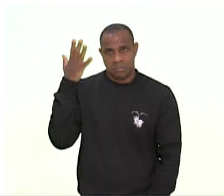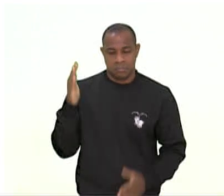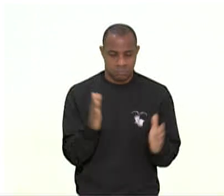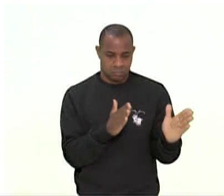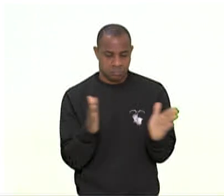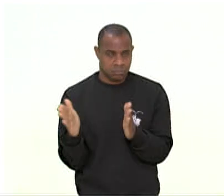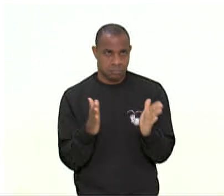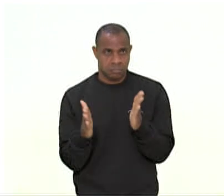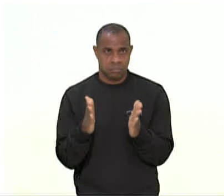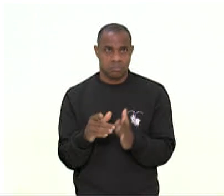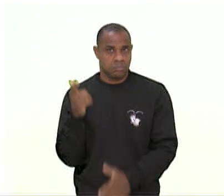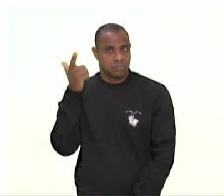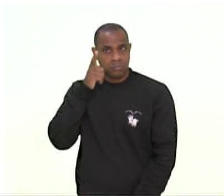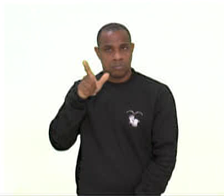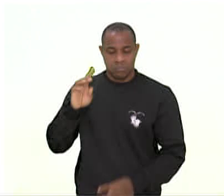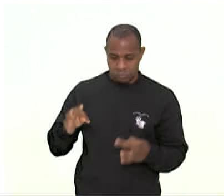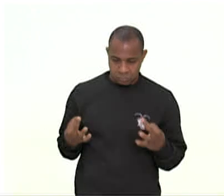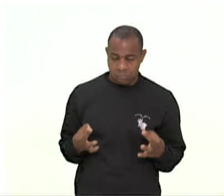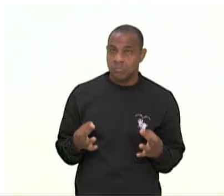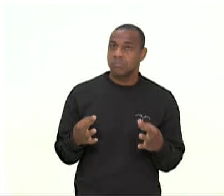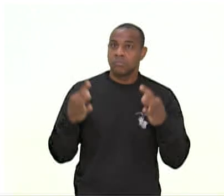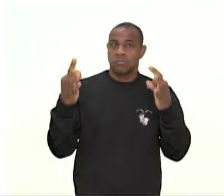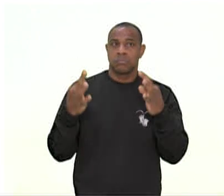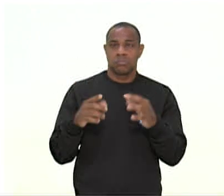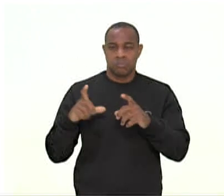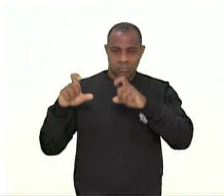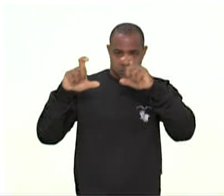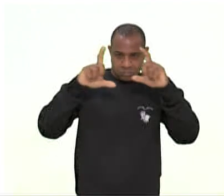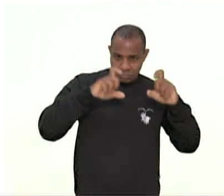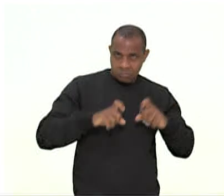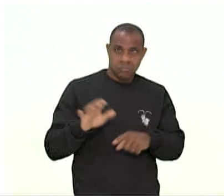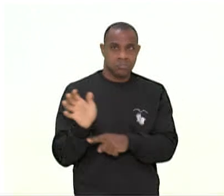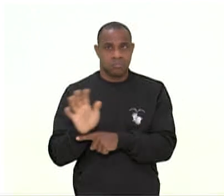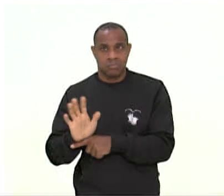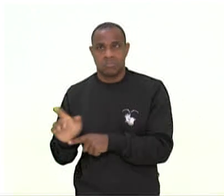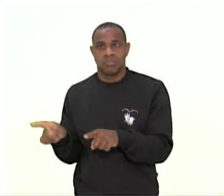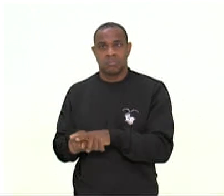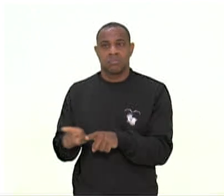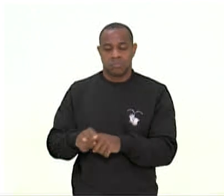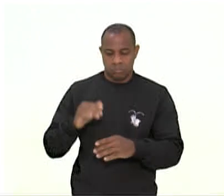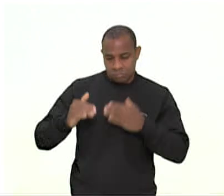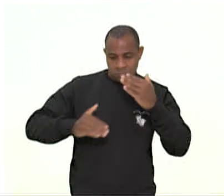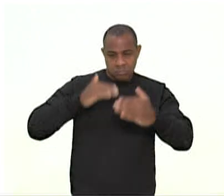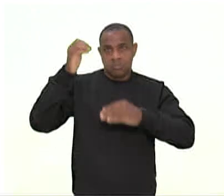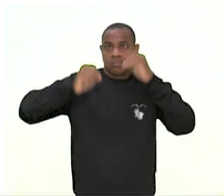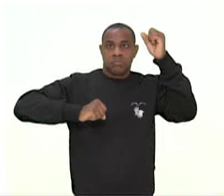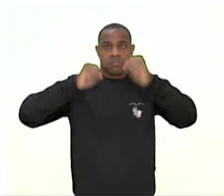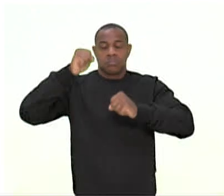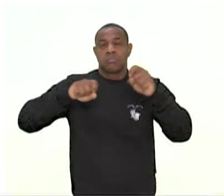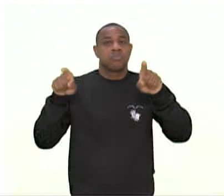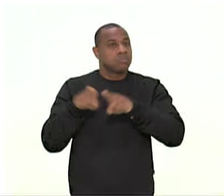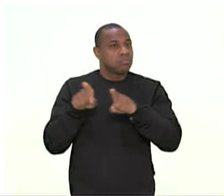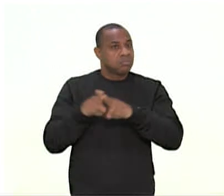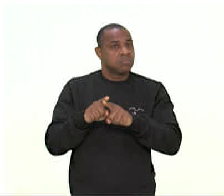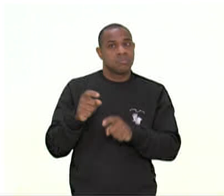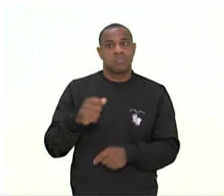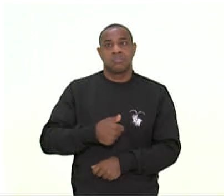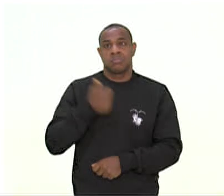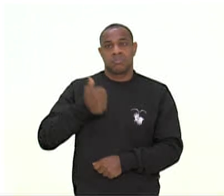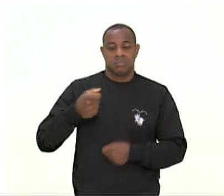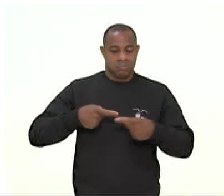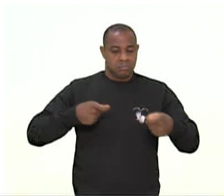de grandes conquistas tecnológicas, como o invento da fotografia e do cinema, além da Revolução Industrial, a Primeira Guerra